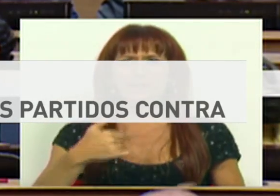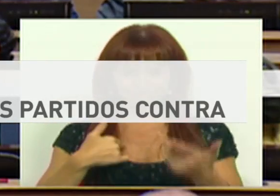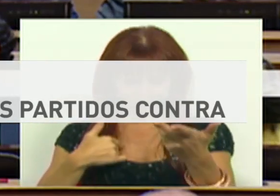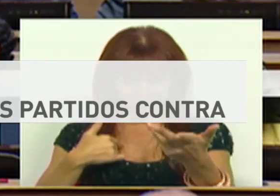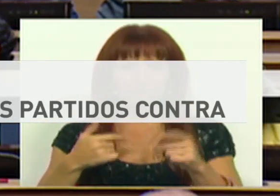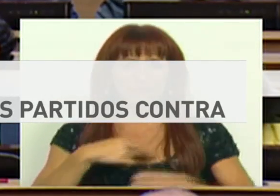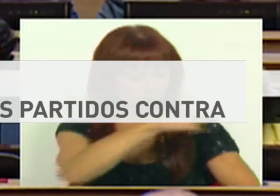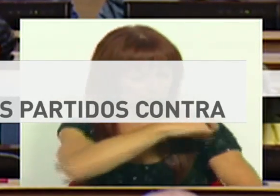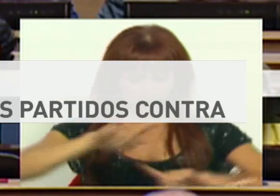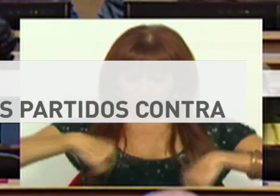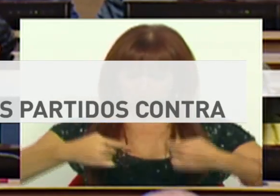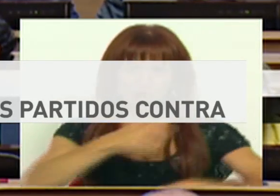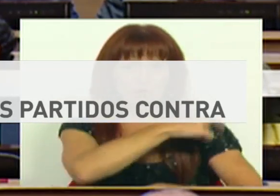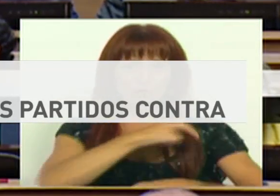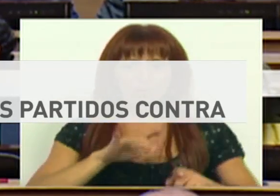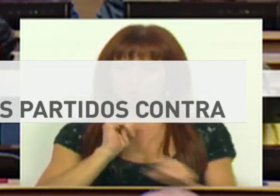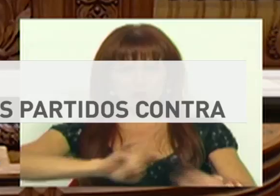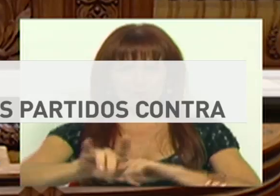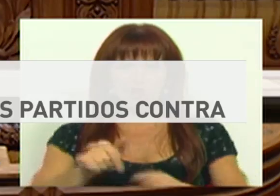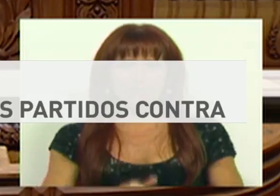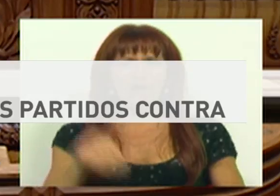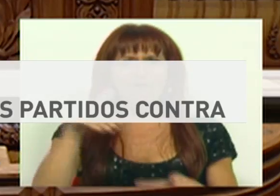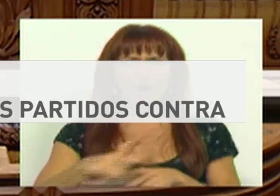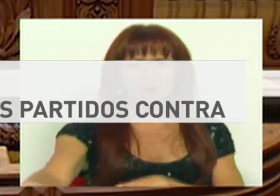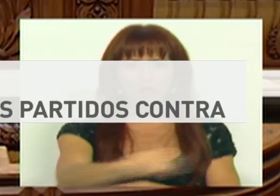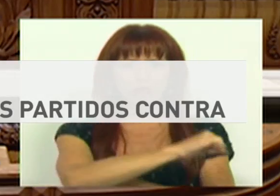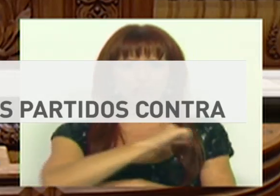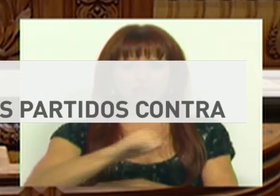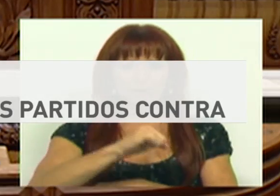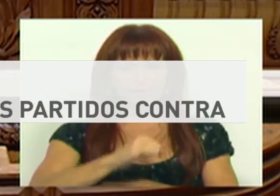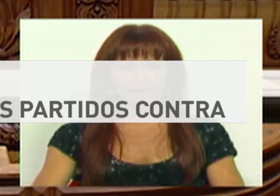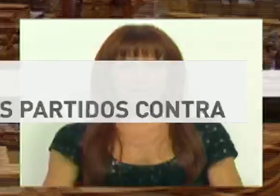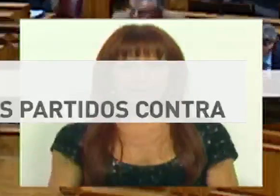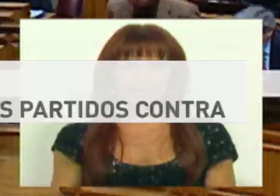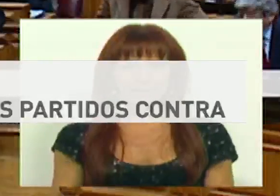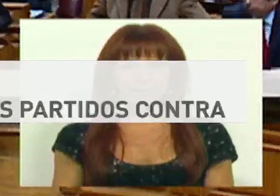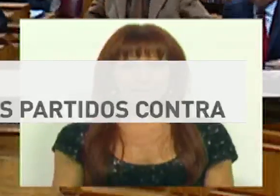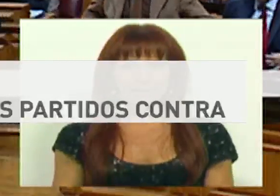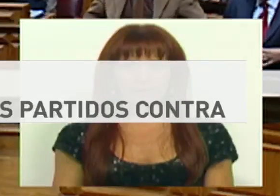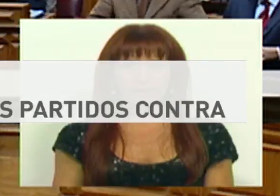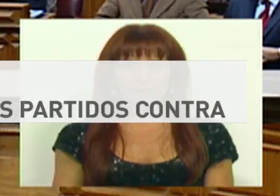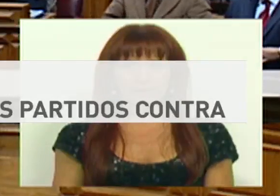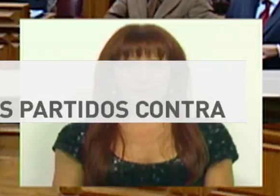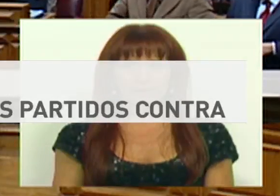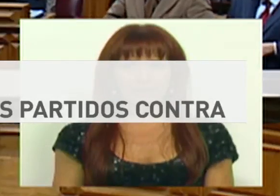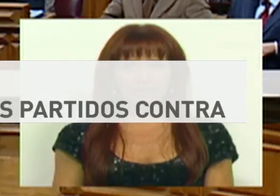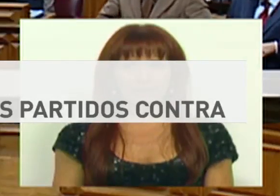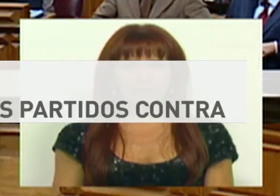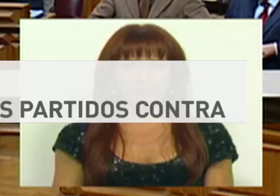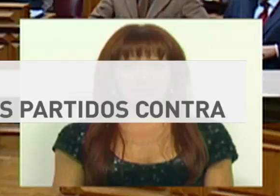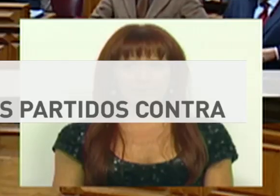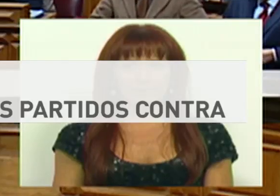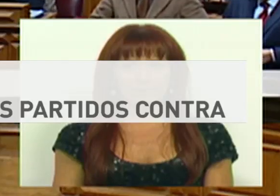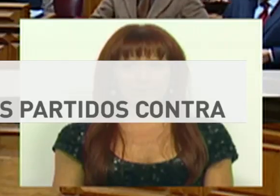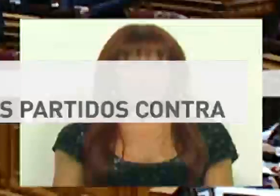juntaram-se ao deputado do CDs o Partido Comunista o bloco de esquerda Os Verdes e também o PS mas o governo